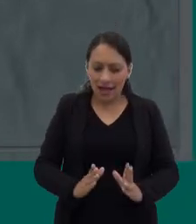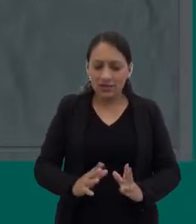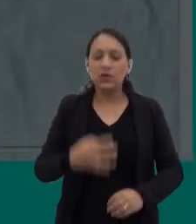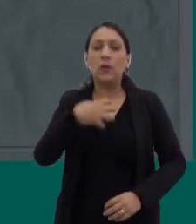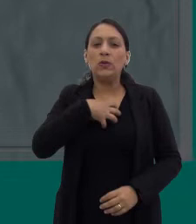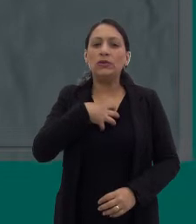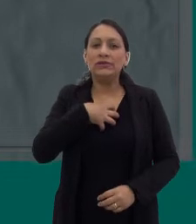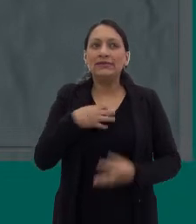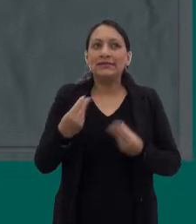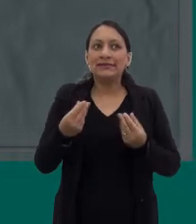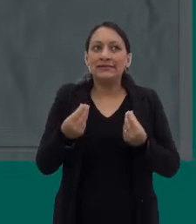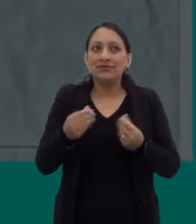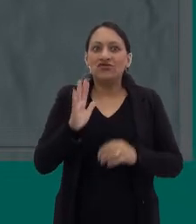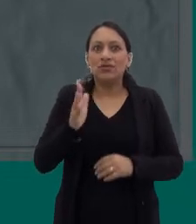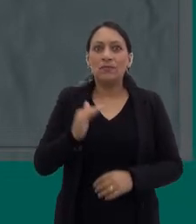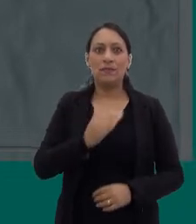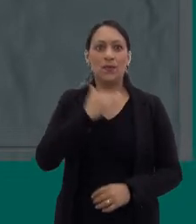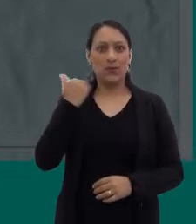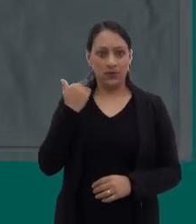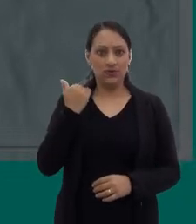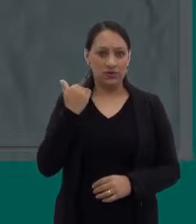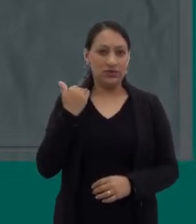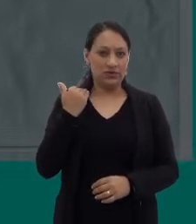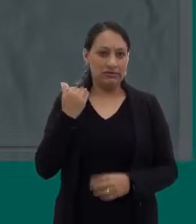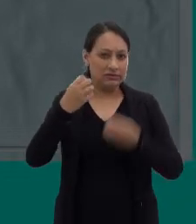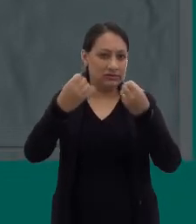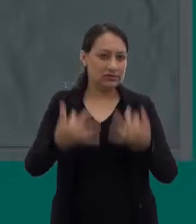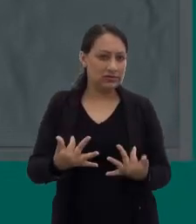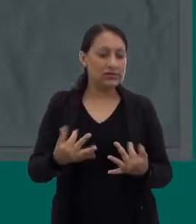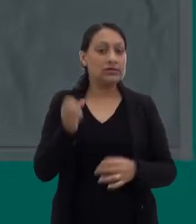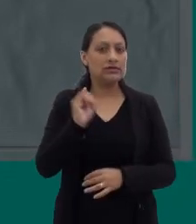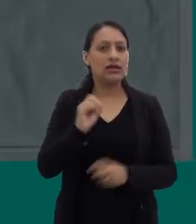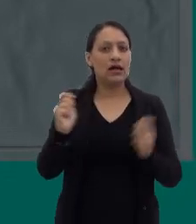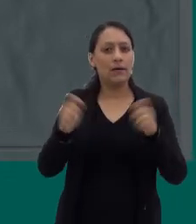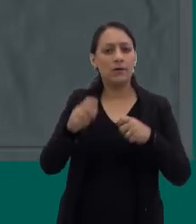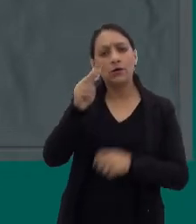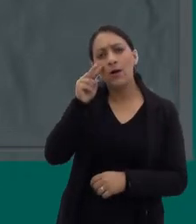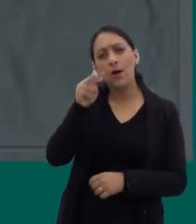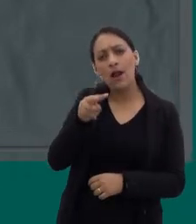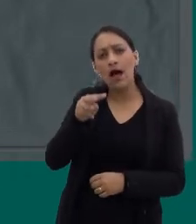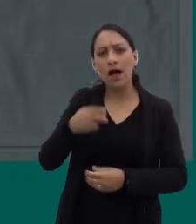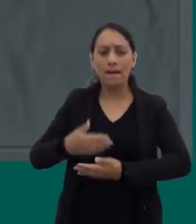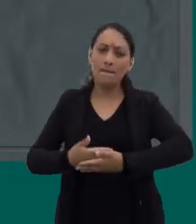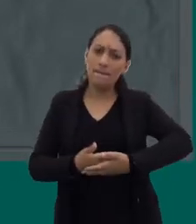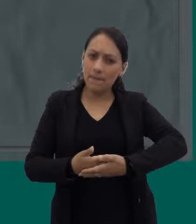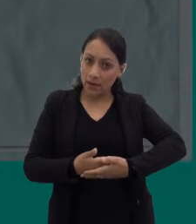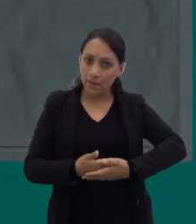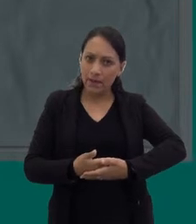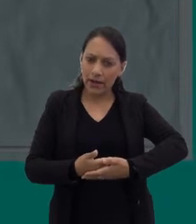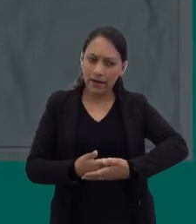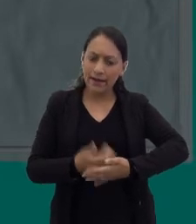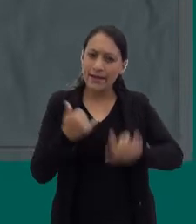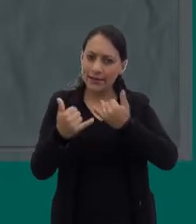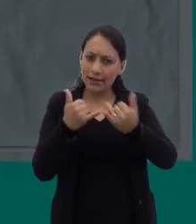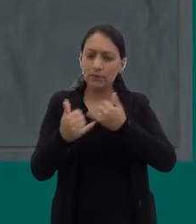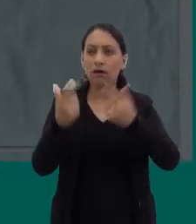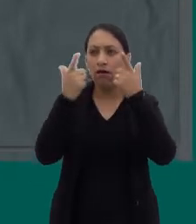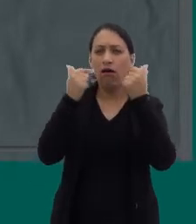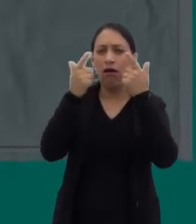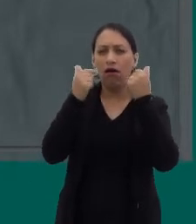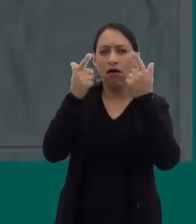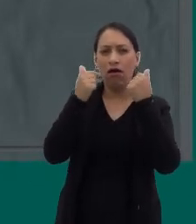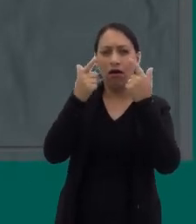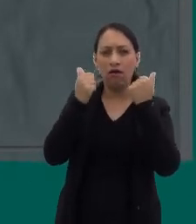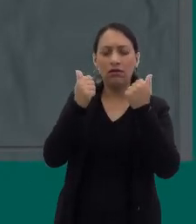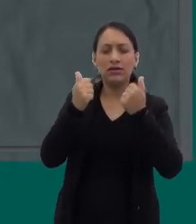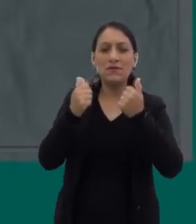morte, digamos assim, né? Se a gente puder olhar para esse bebê, né, chorando num momento